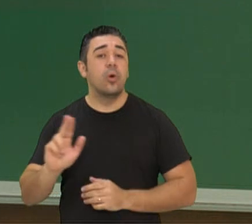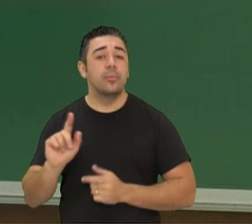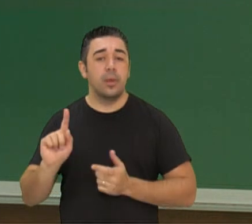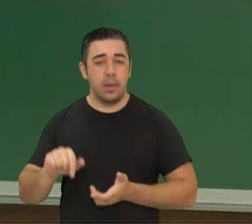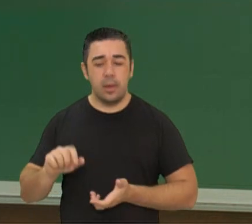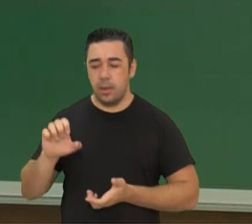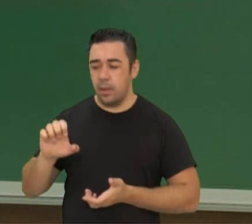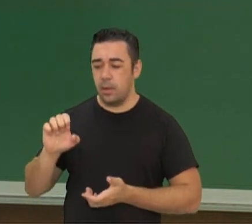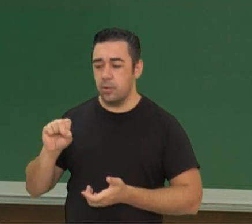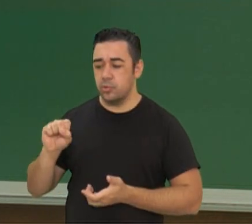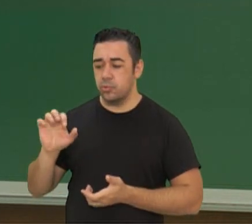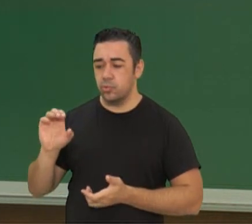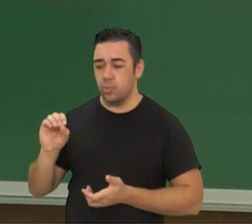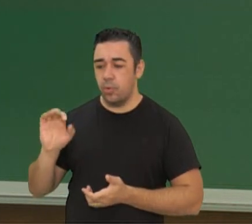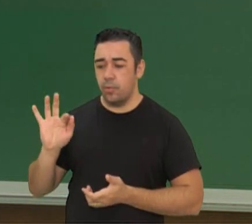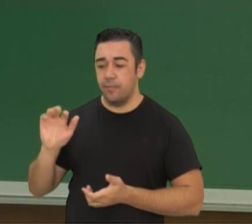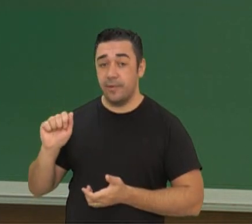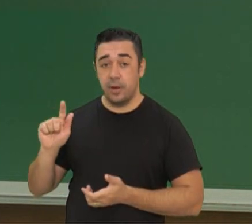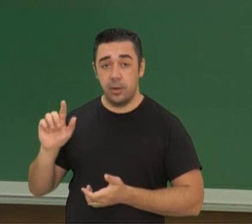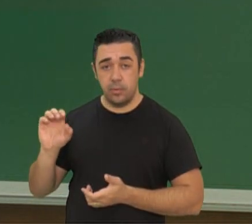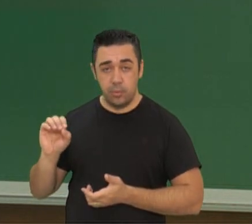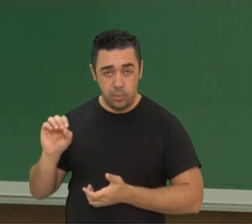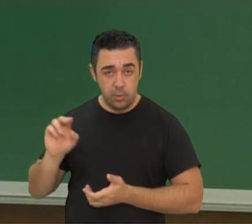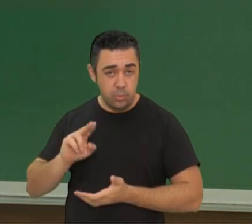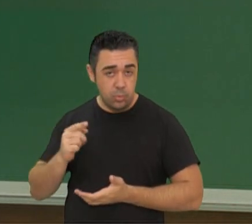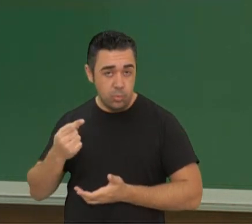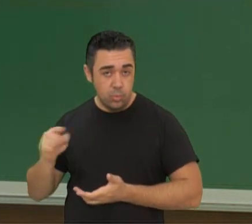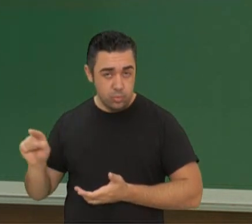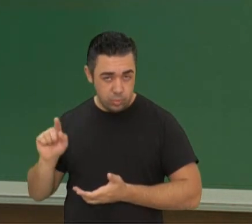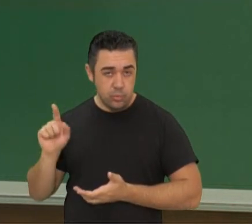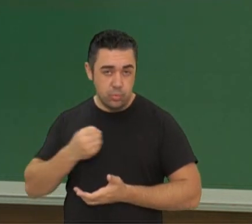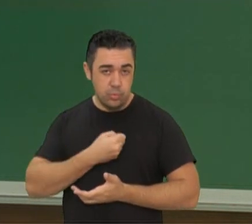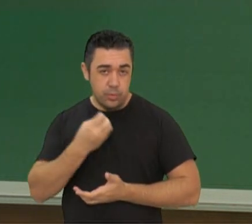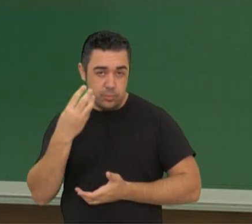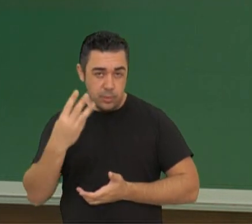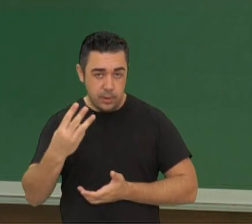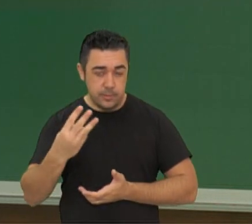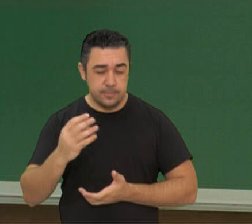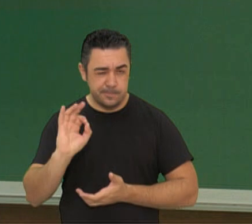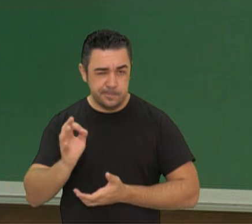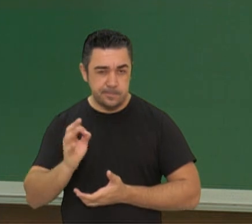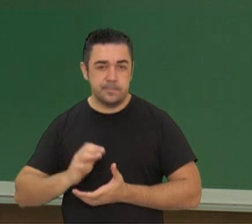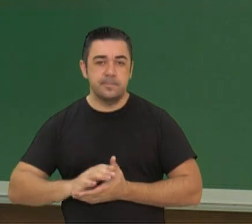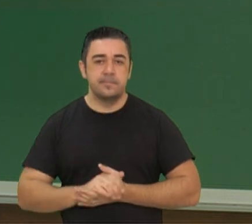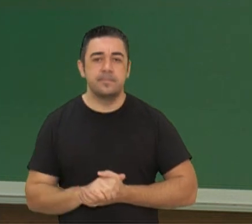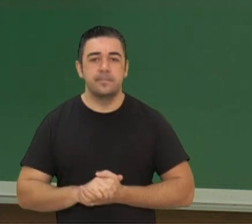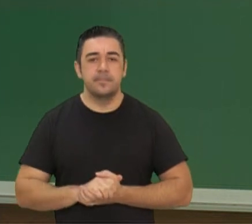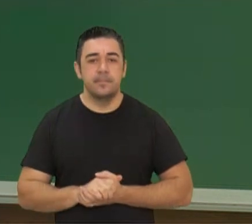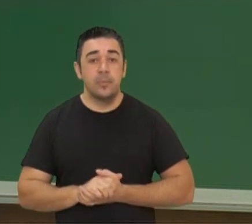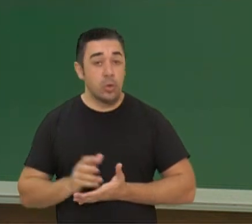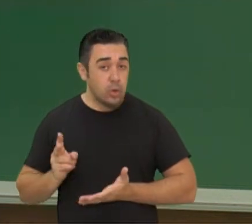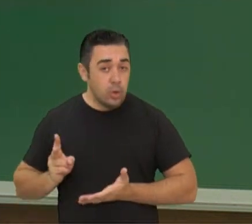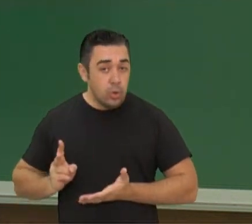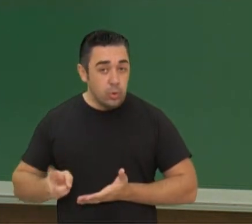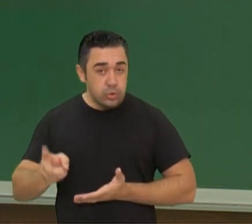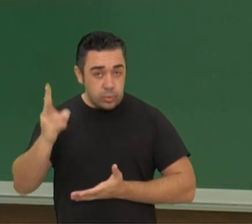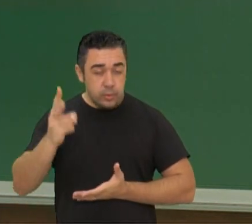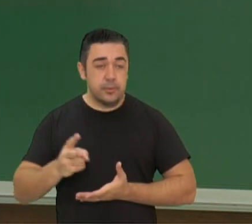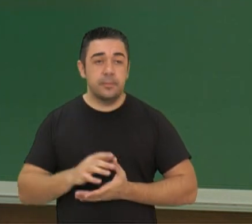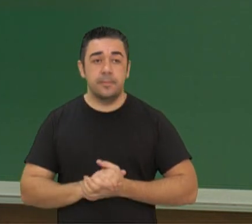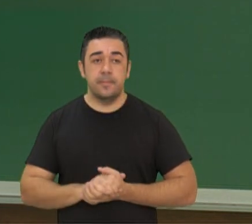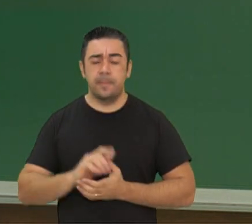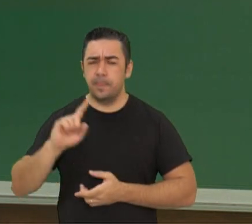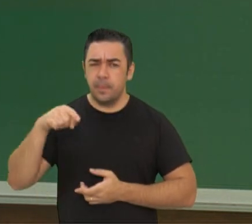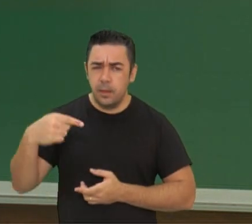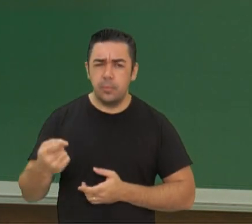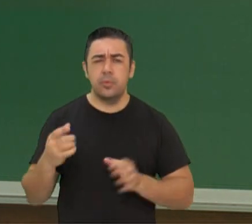Do esôfago, né? Então, no último aqui seria o número 3. Seguindo então, e depois